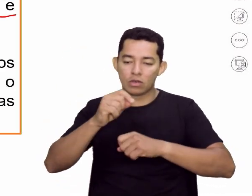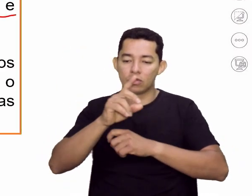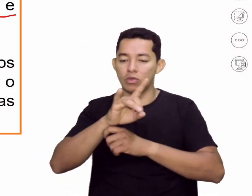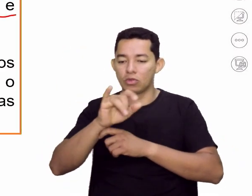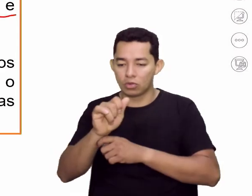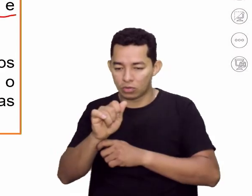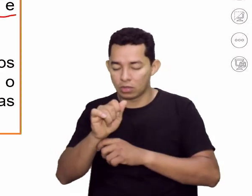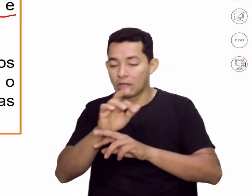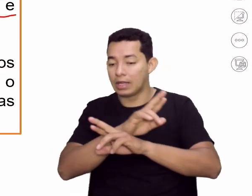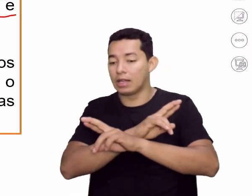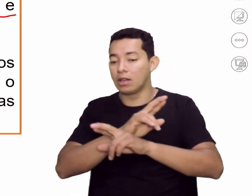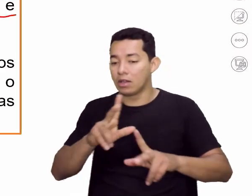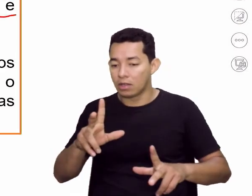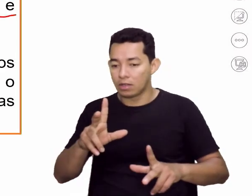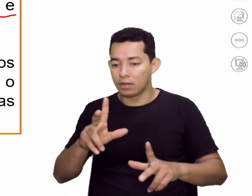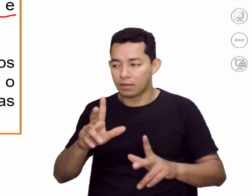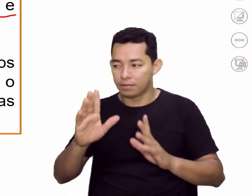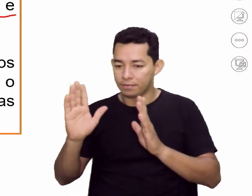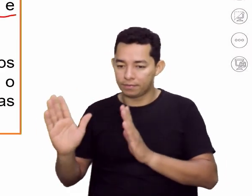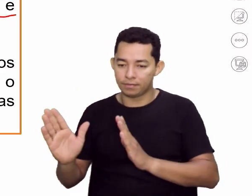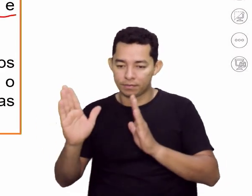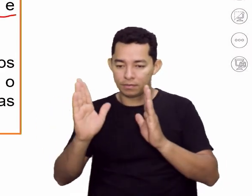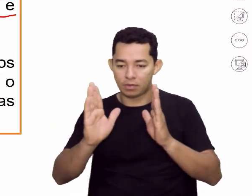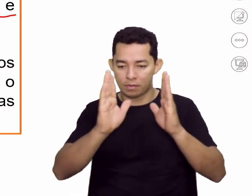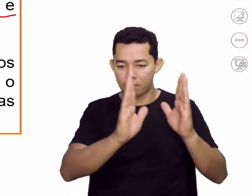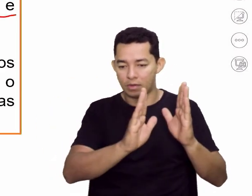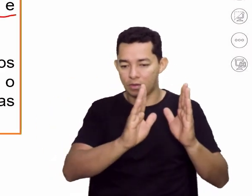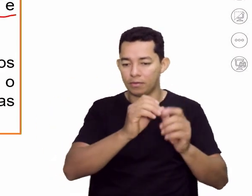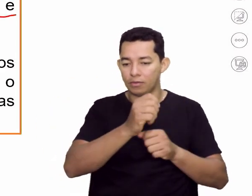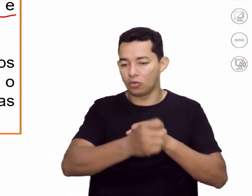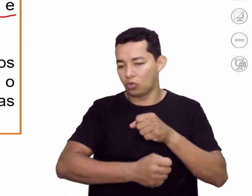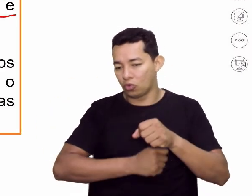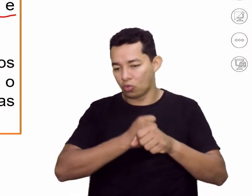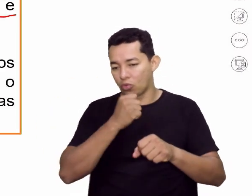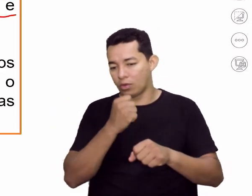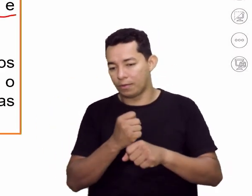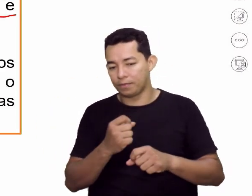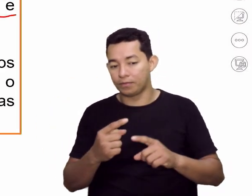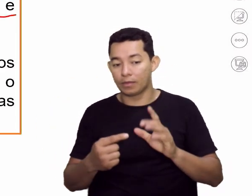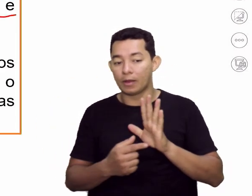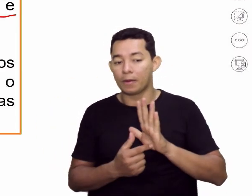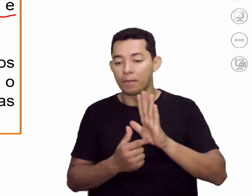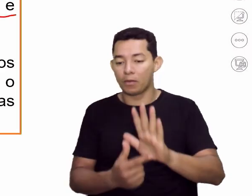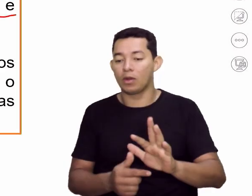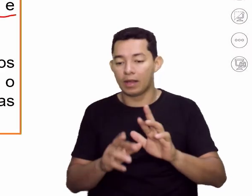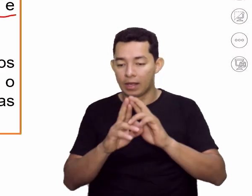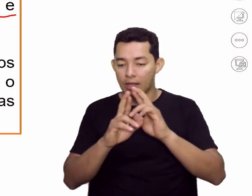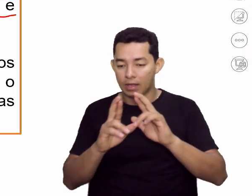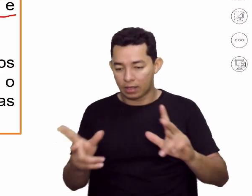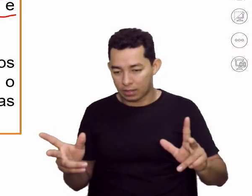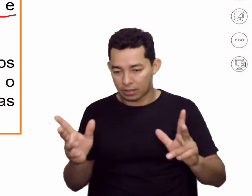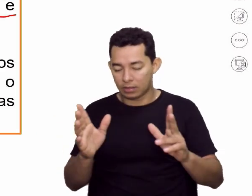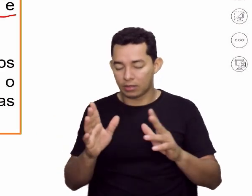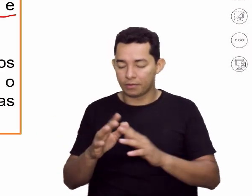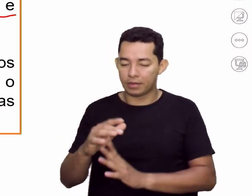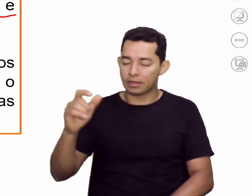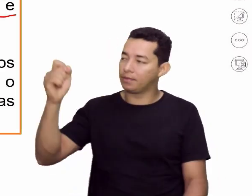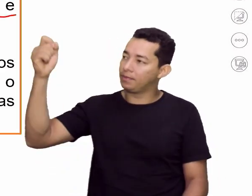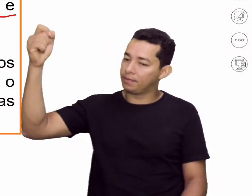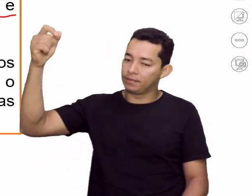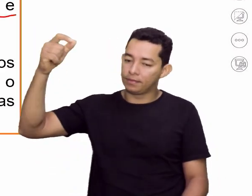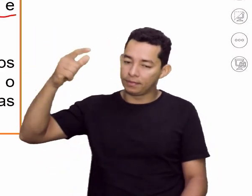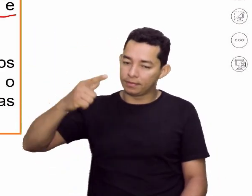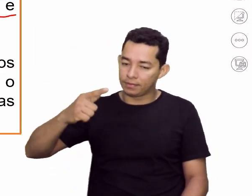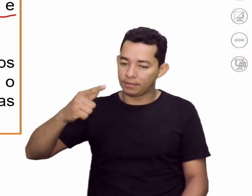para mostrar a diferença que a luz do sol provocava nessas paisagens.